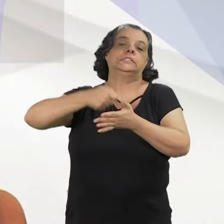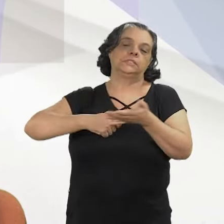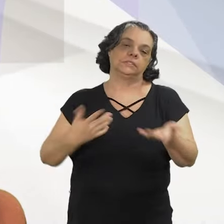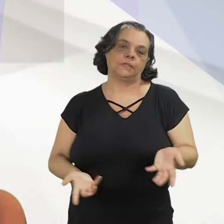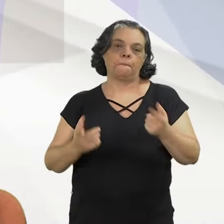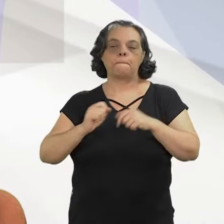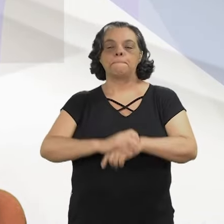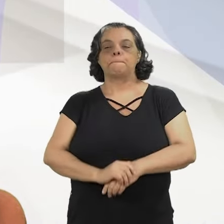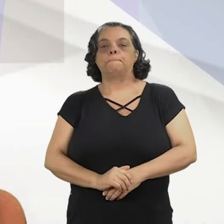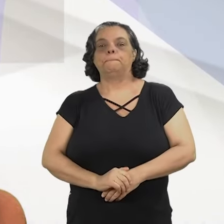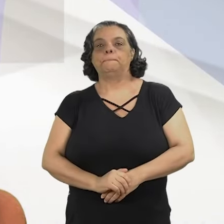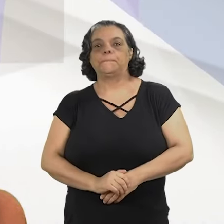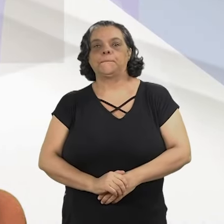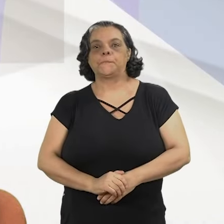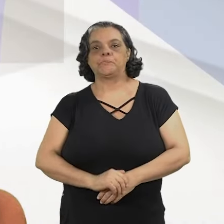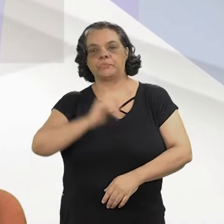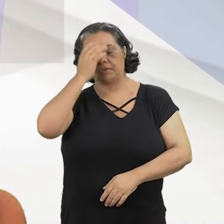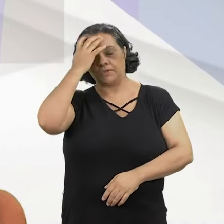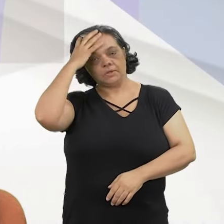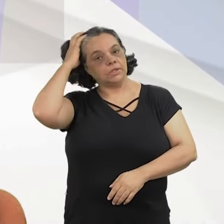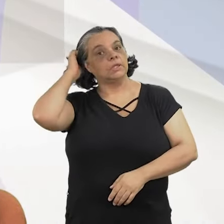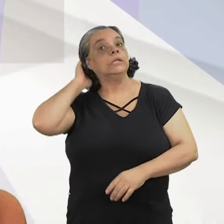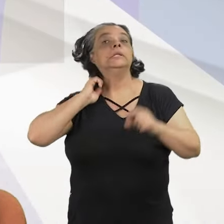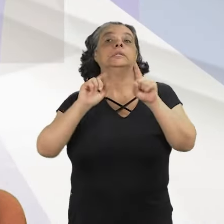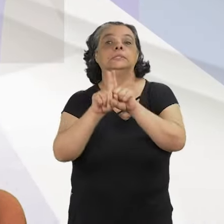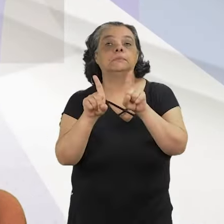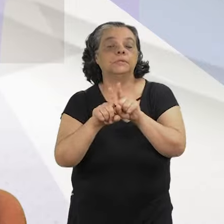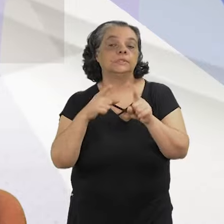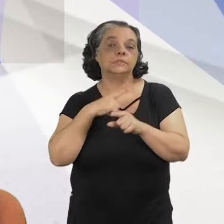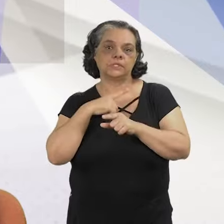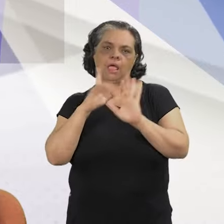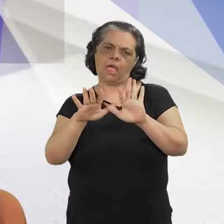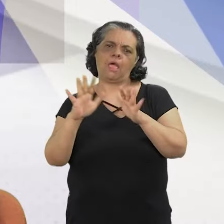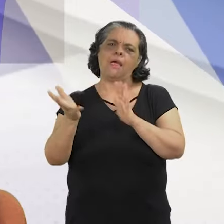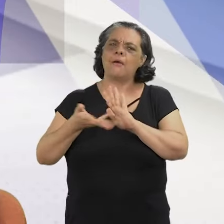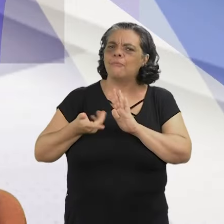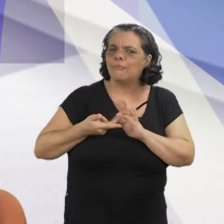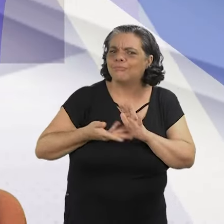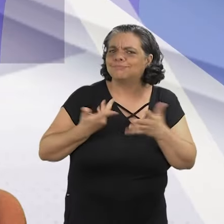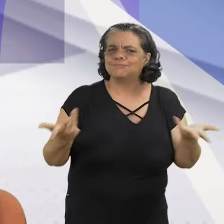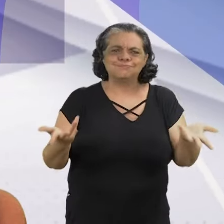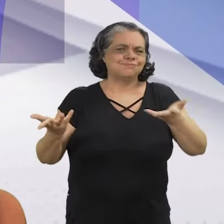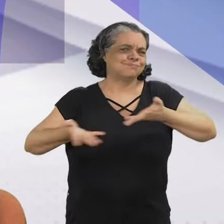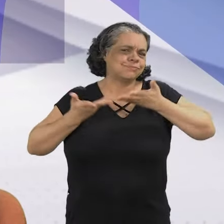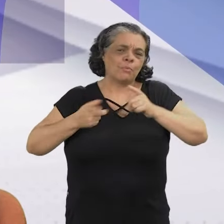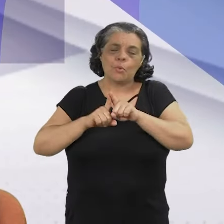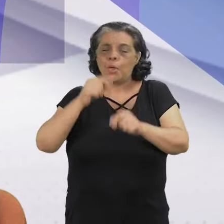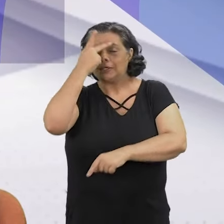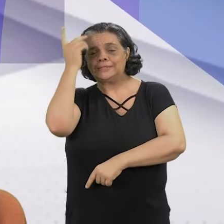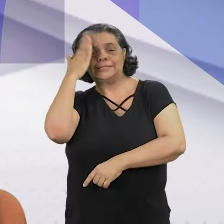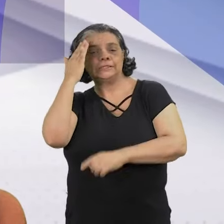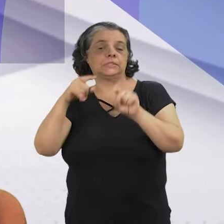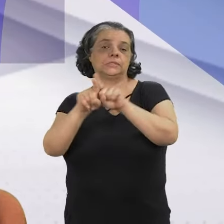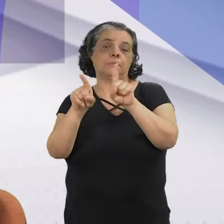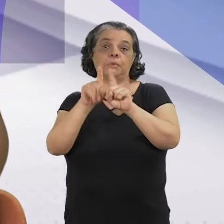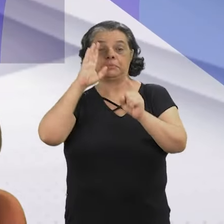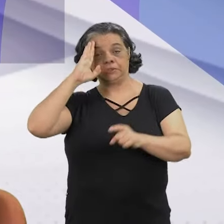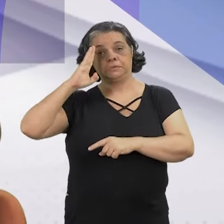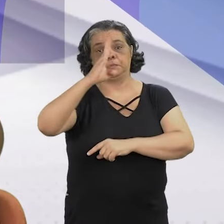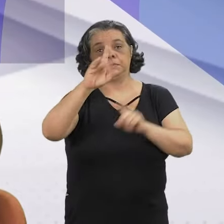tente né publicar eh Em contrapartida a gente também é Popular né porque a gente entende também